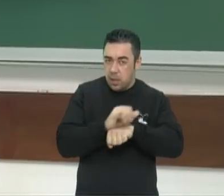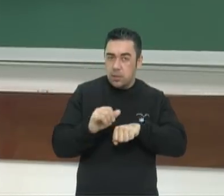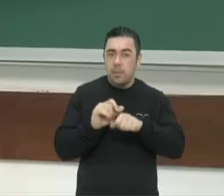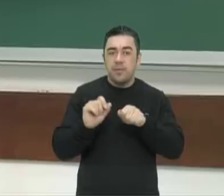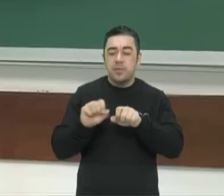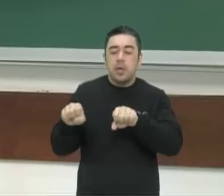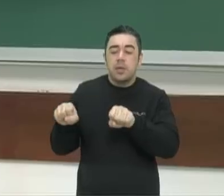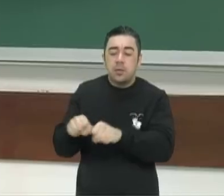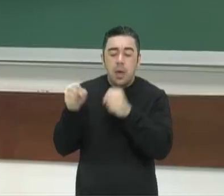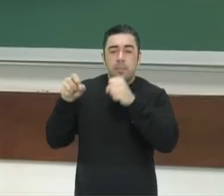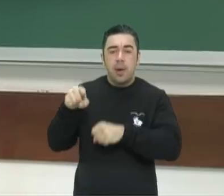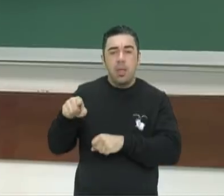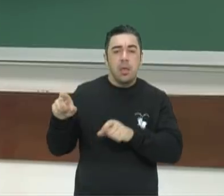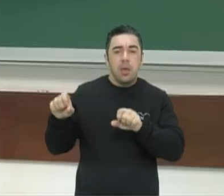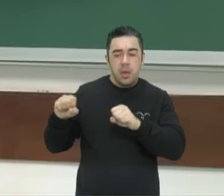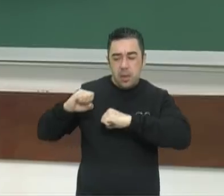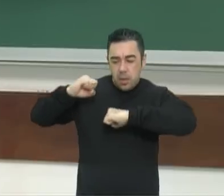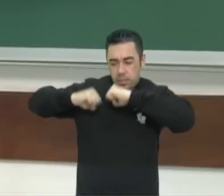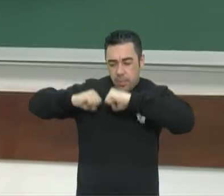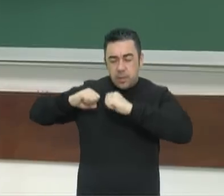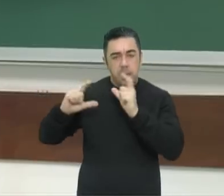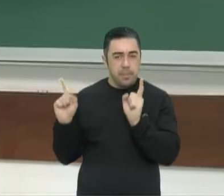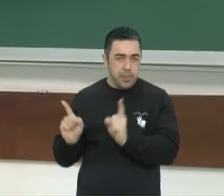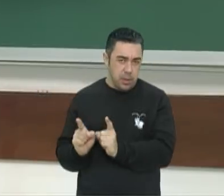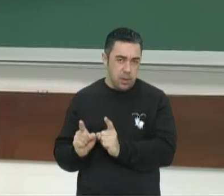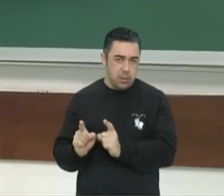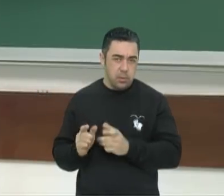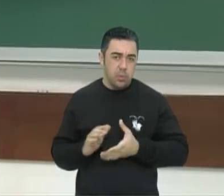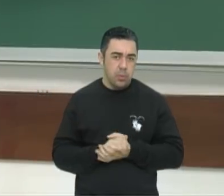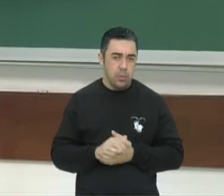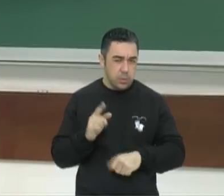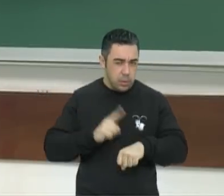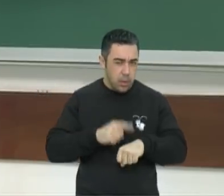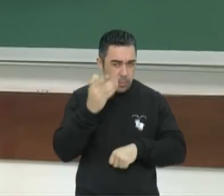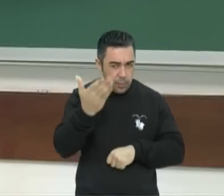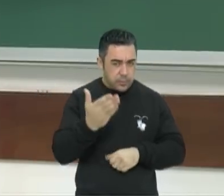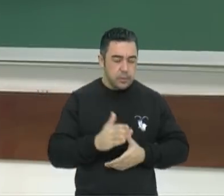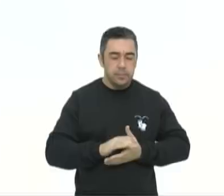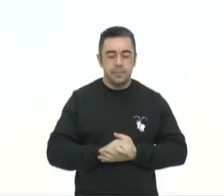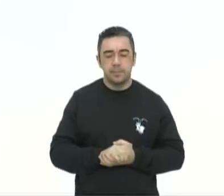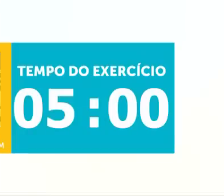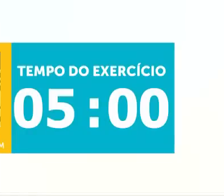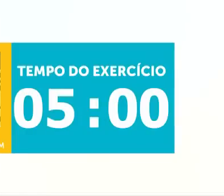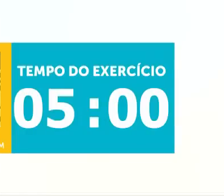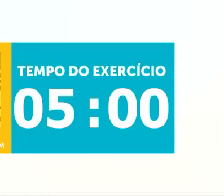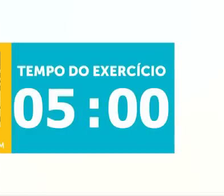poder enfraquecer os médios e pequenos concorrentes? Um tempinho, nós já voltamos.